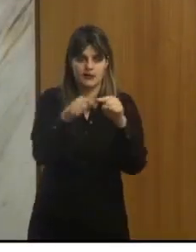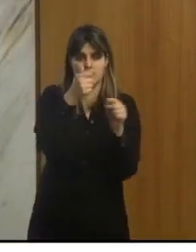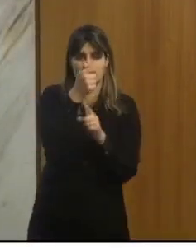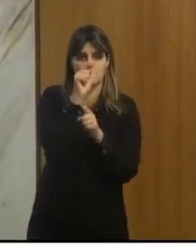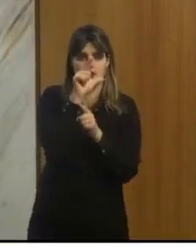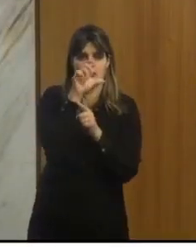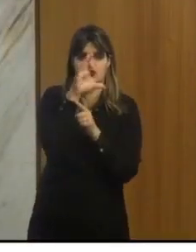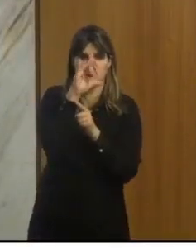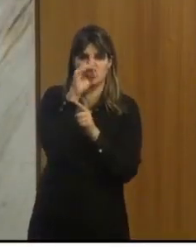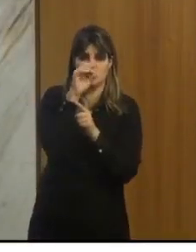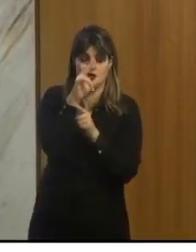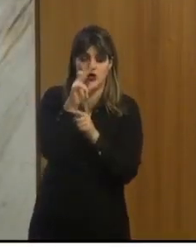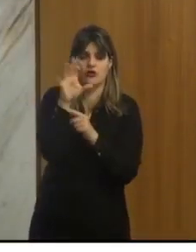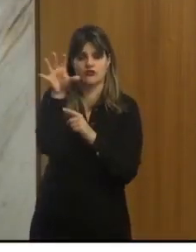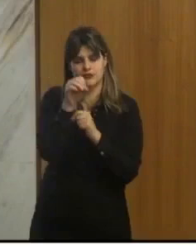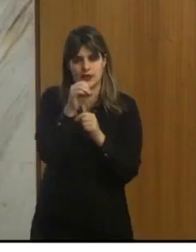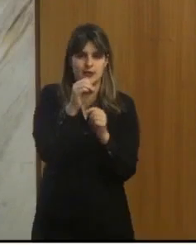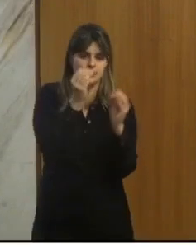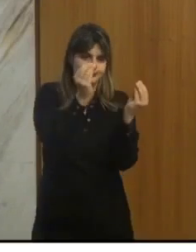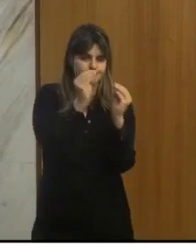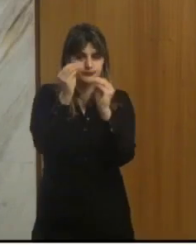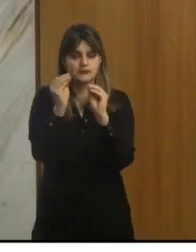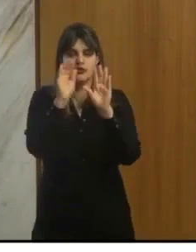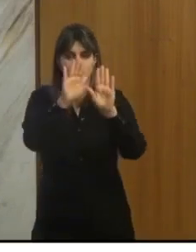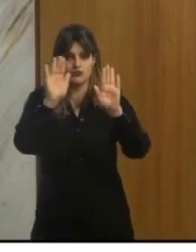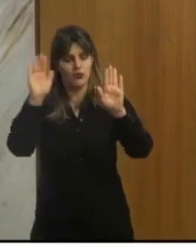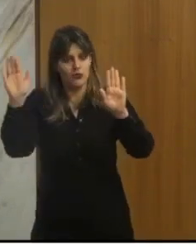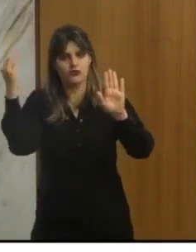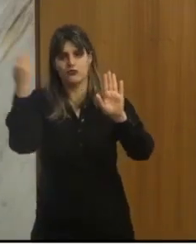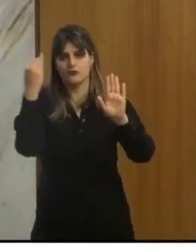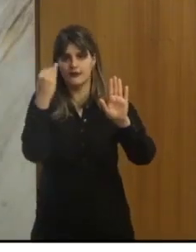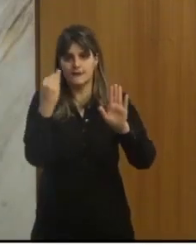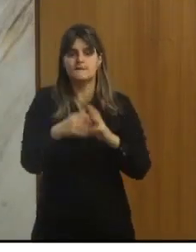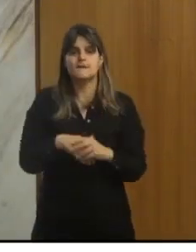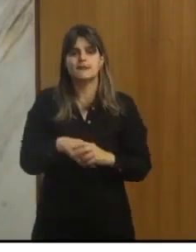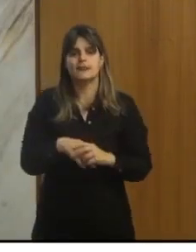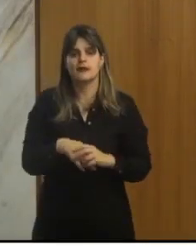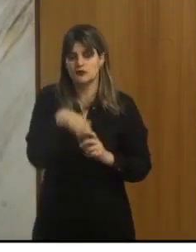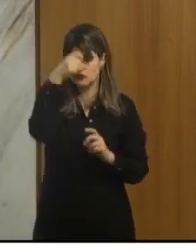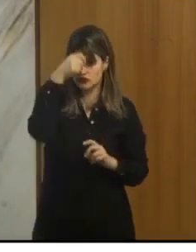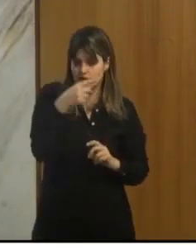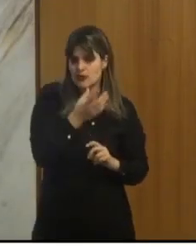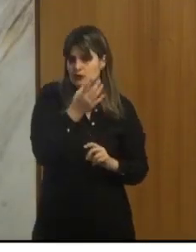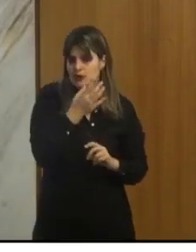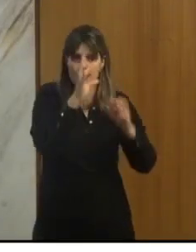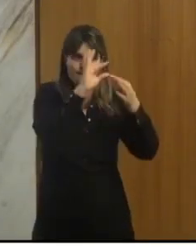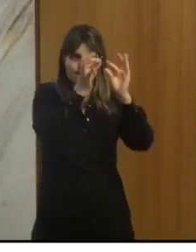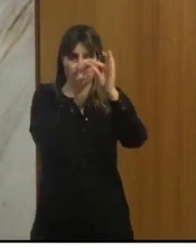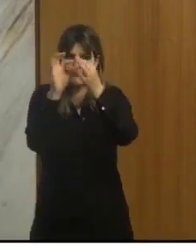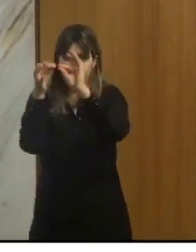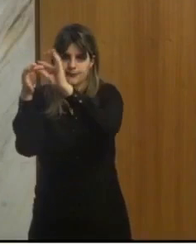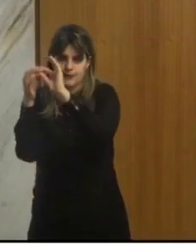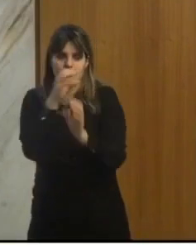Fonseca, recuperados e restaurados, ficaram expostos neste discurso narrativo que apanha o